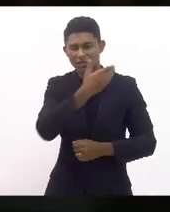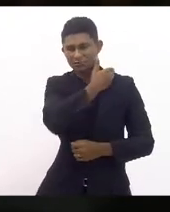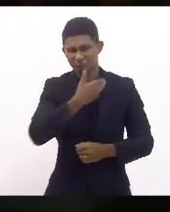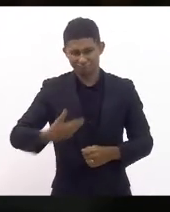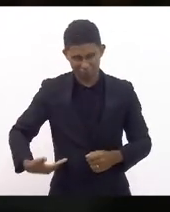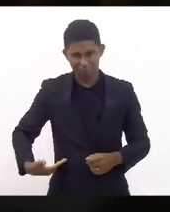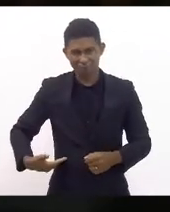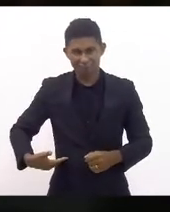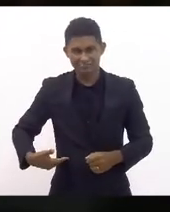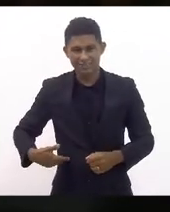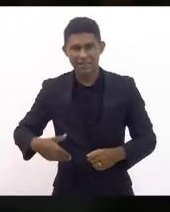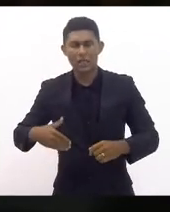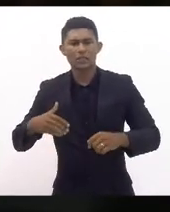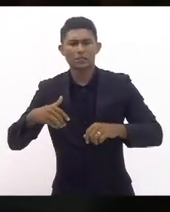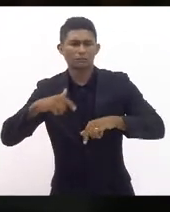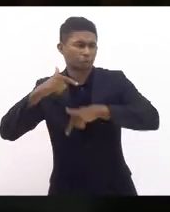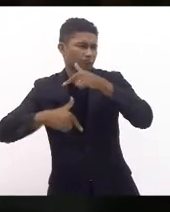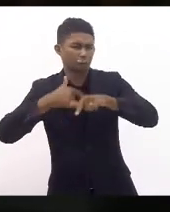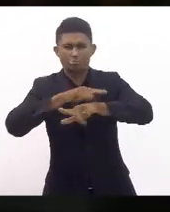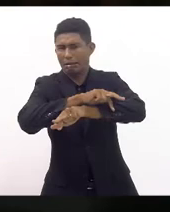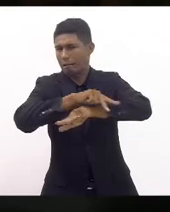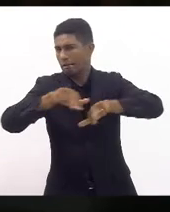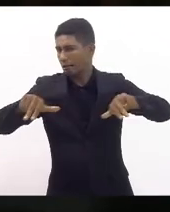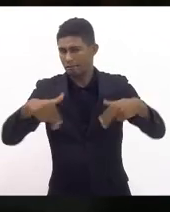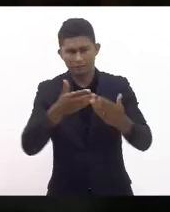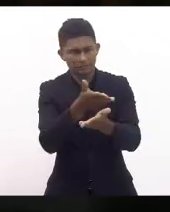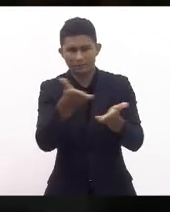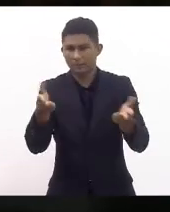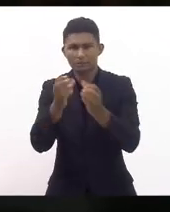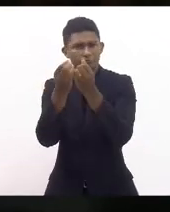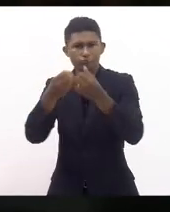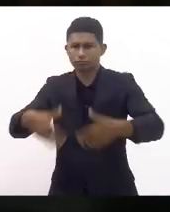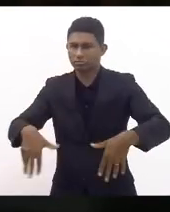os serviços que são prestados, né? Então,